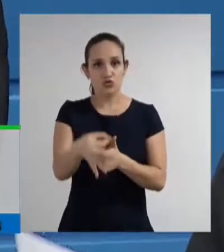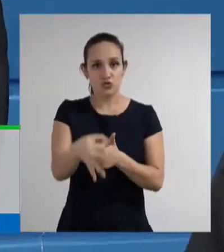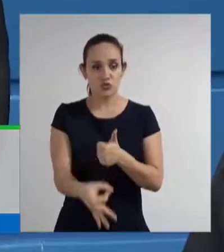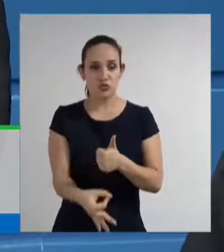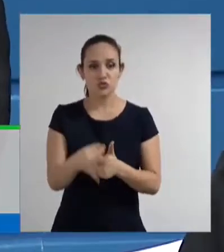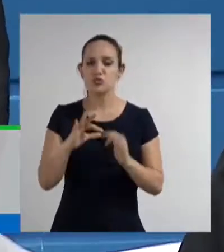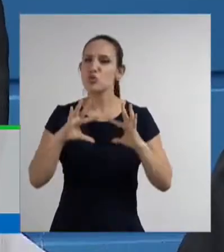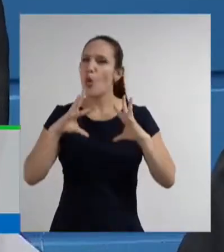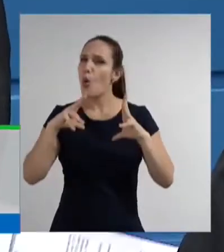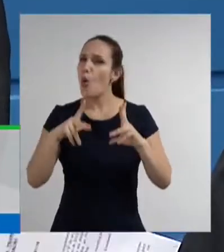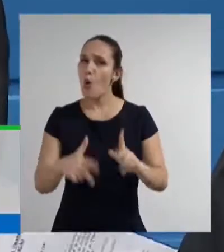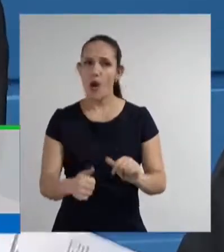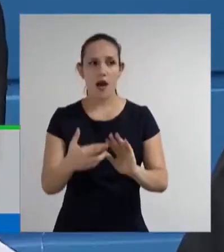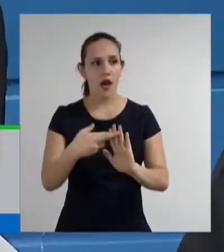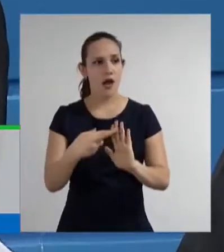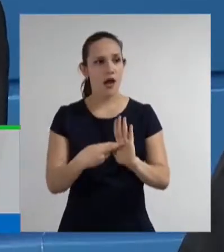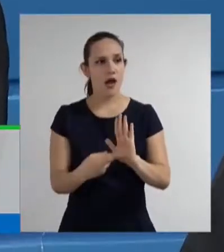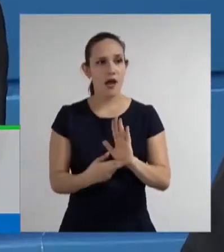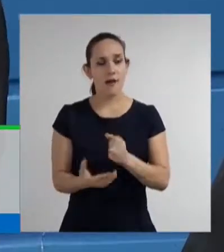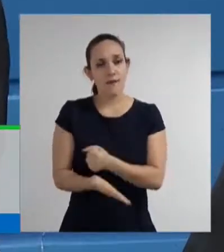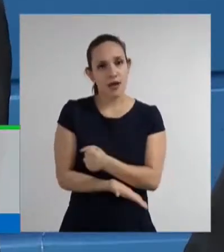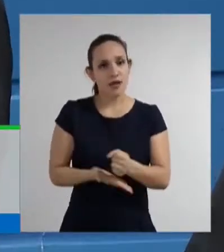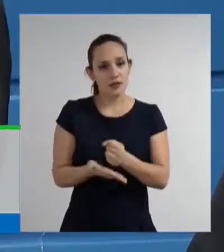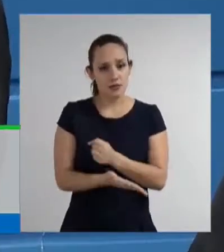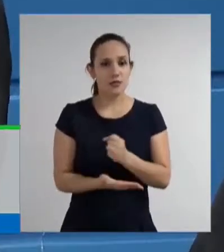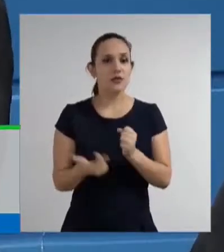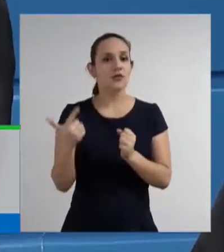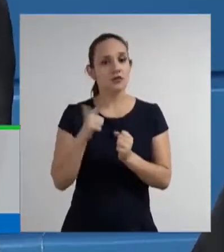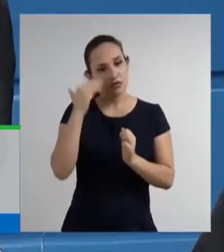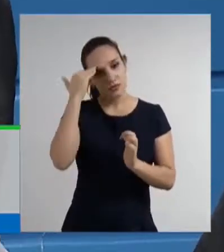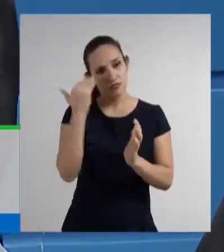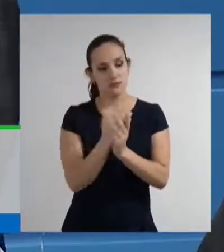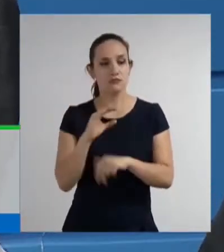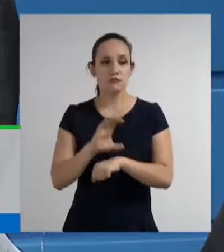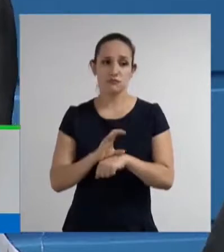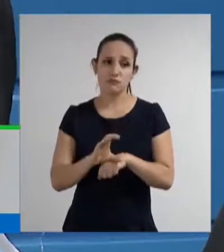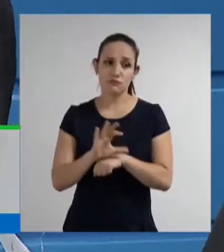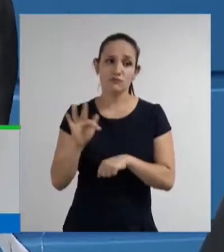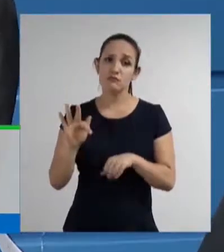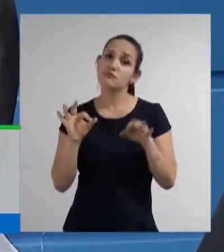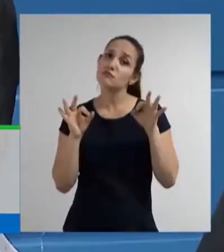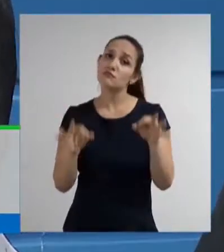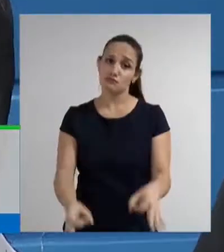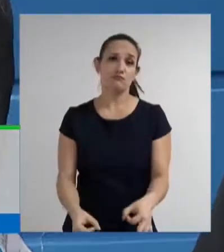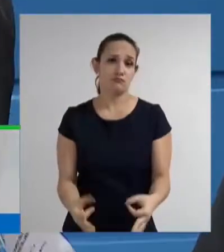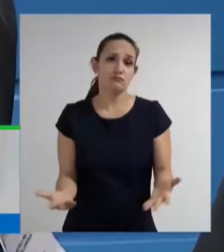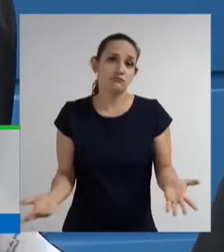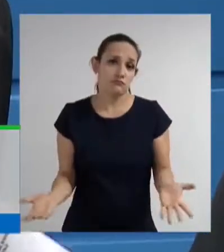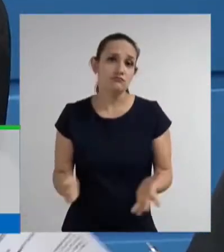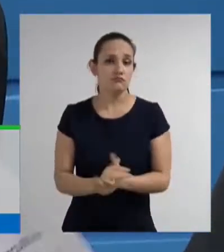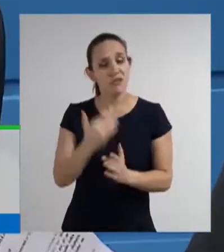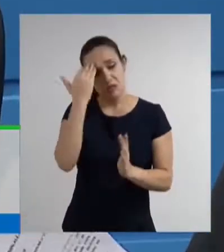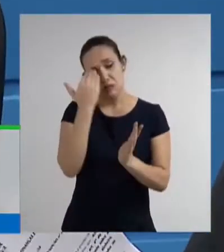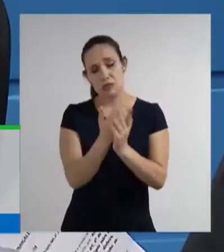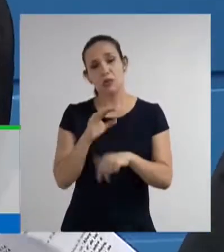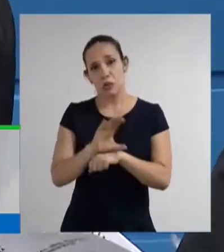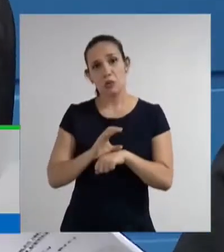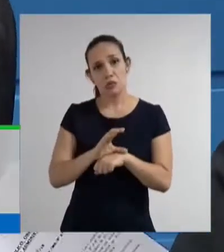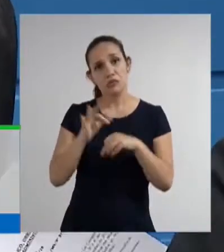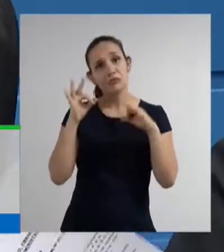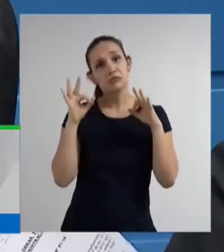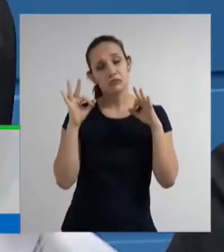os pressupostos quanto ao aspecto de constitucionalidade estão atendidos no